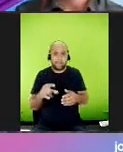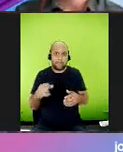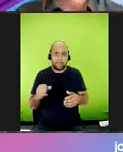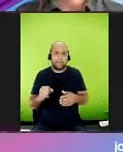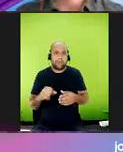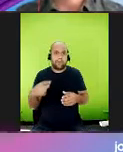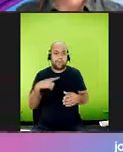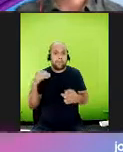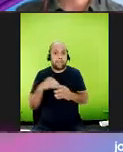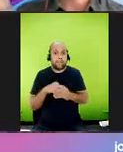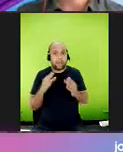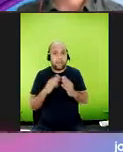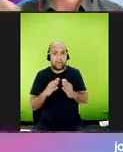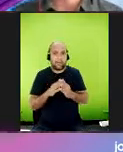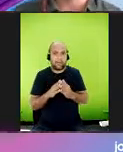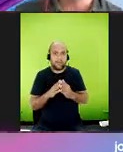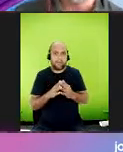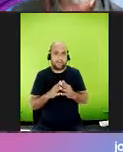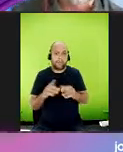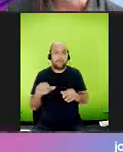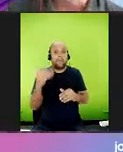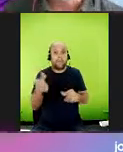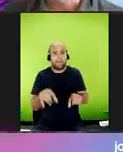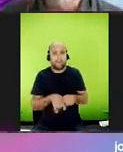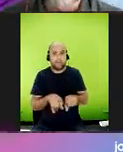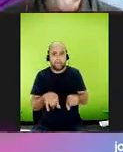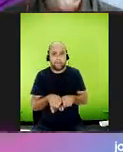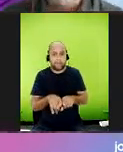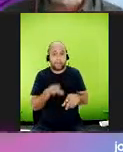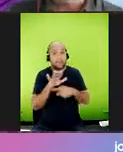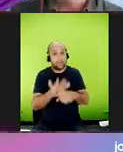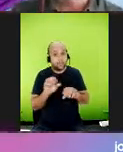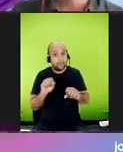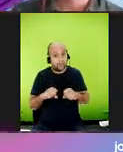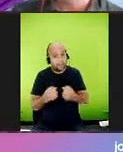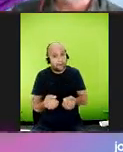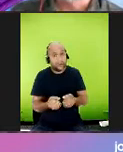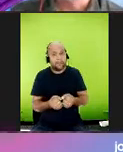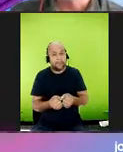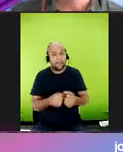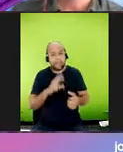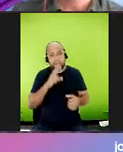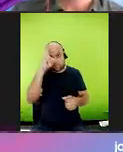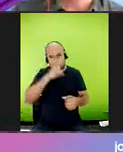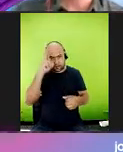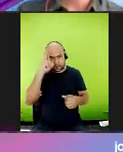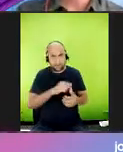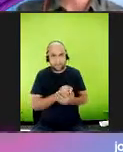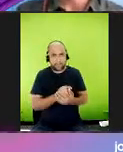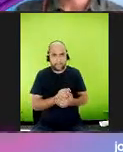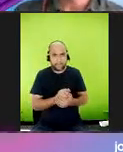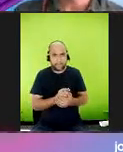e aí para depois então bem de casa e para fora ou só dentro de casa isso ajudou muito a gente a falar é